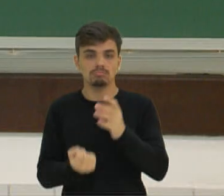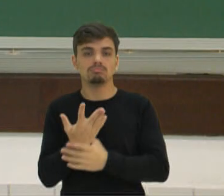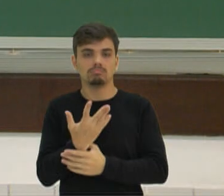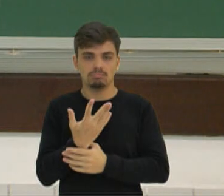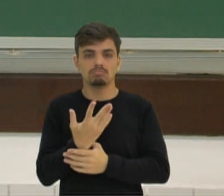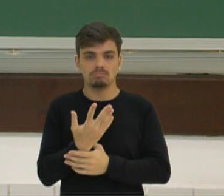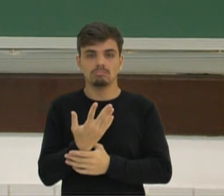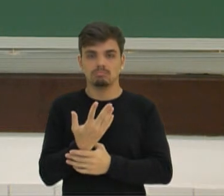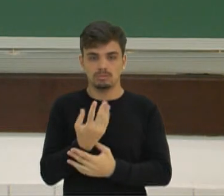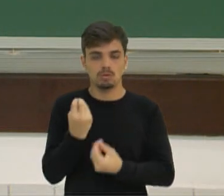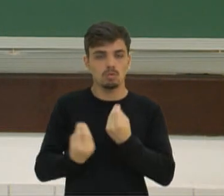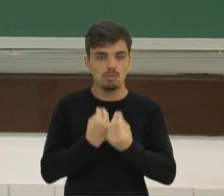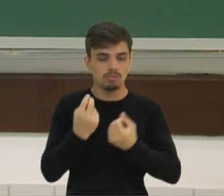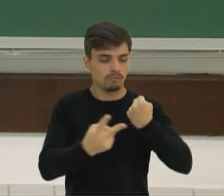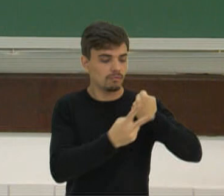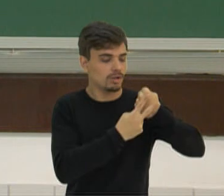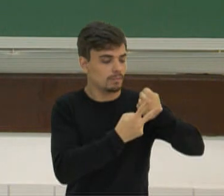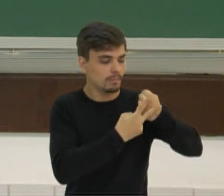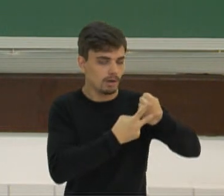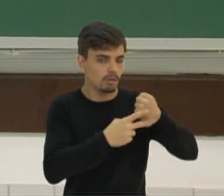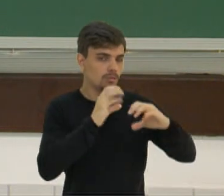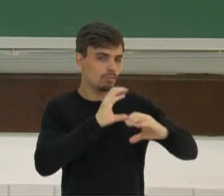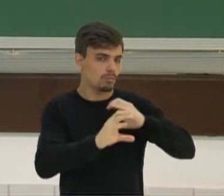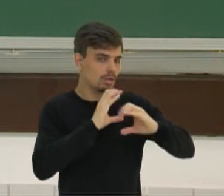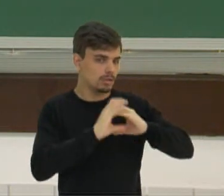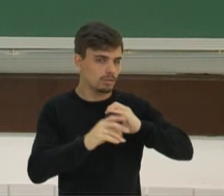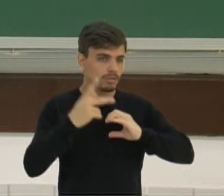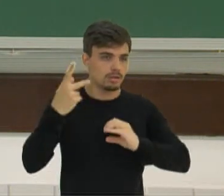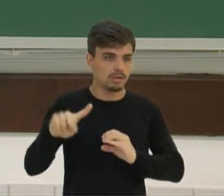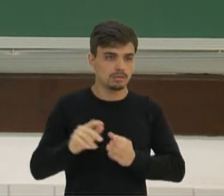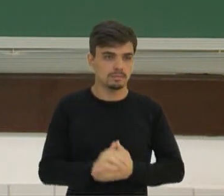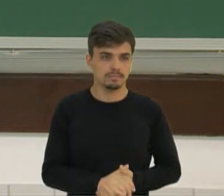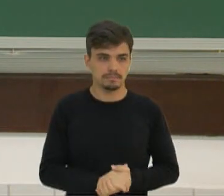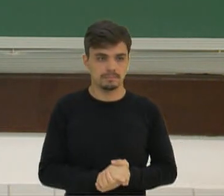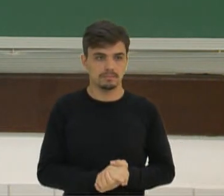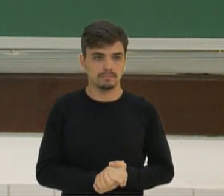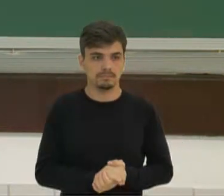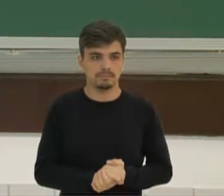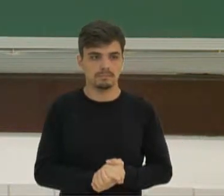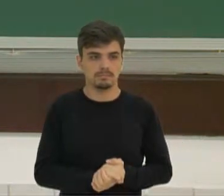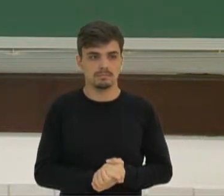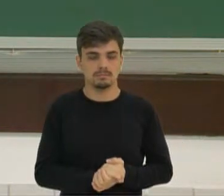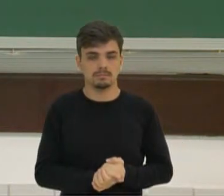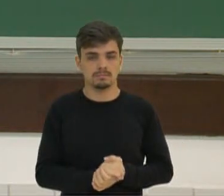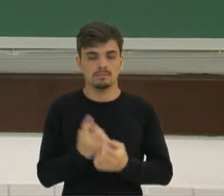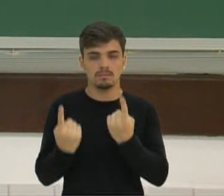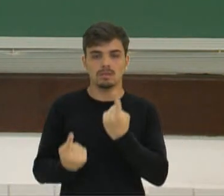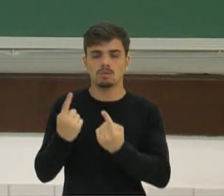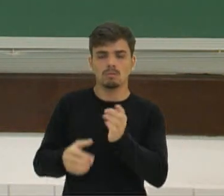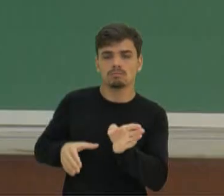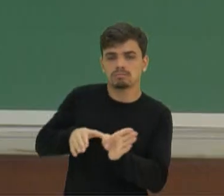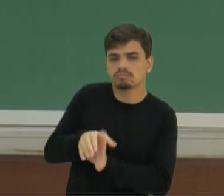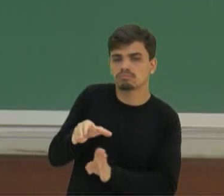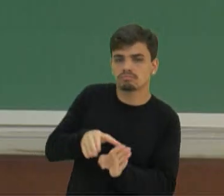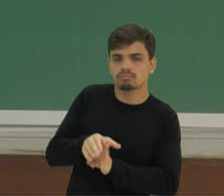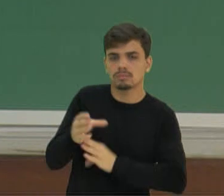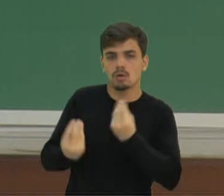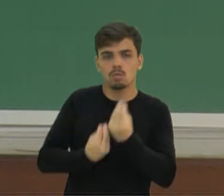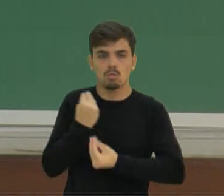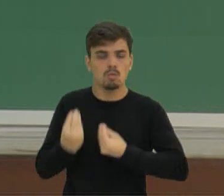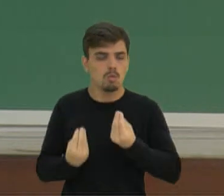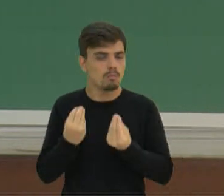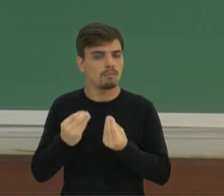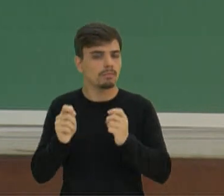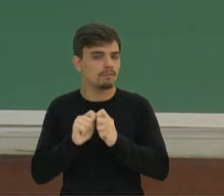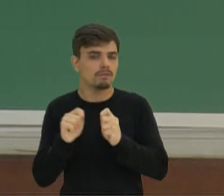e criem a parte verbal, a comunicação verbal dela. Quais são as instruções? As instruções, então, para